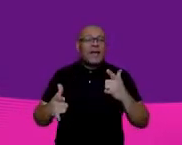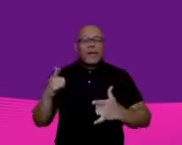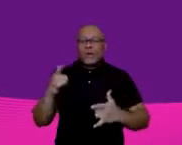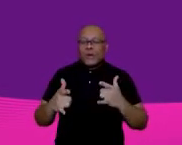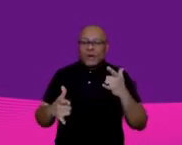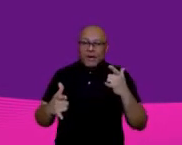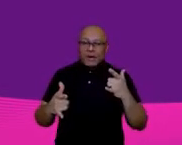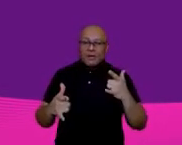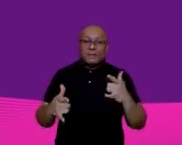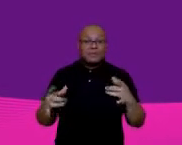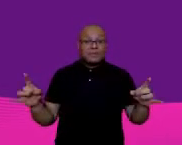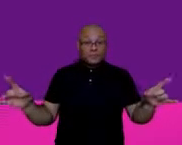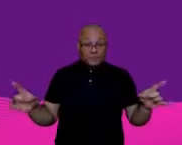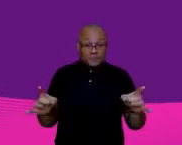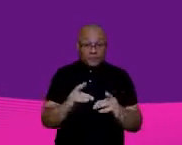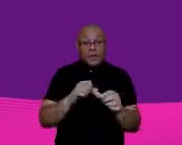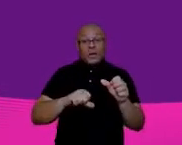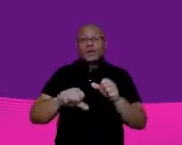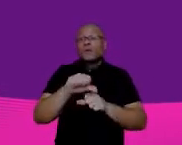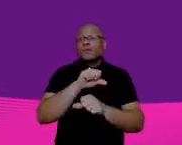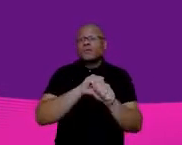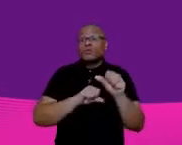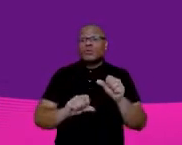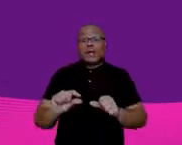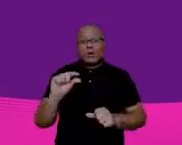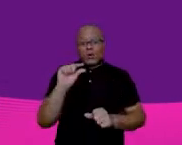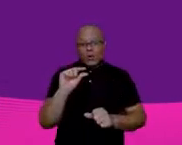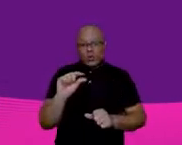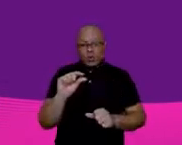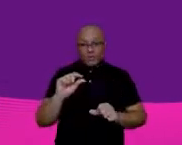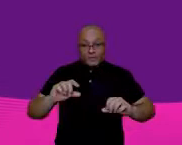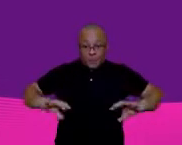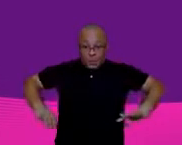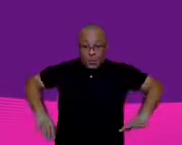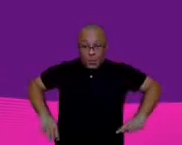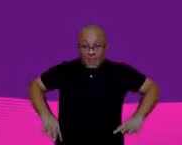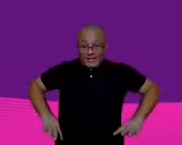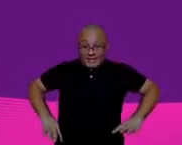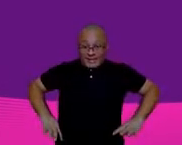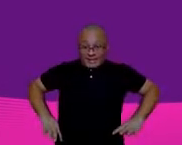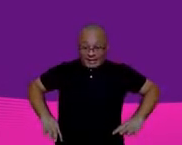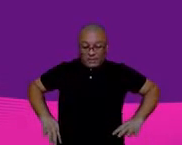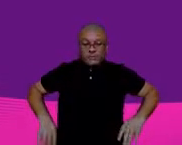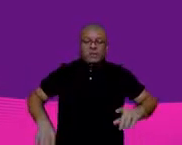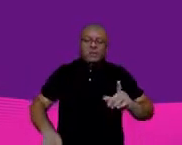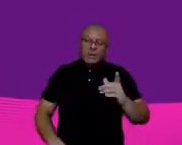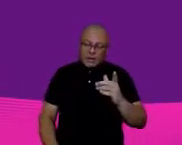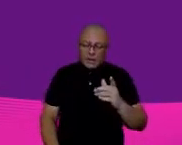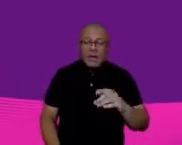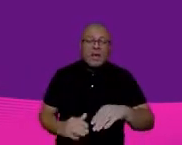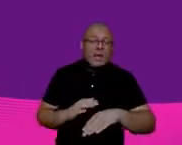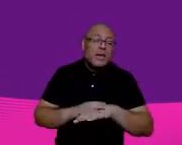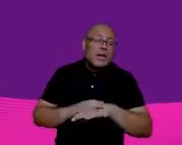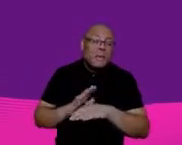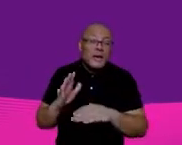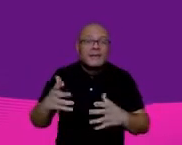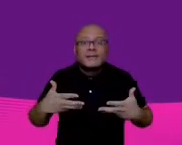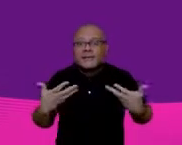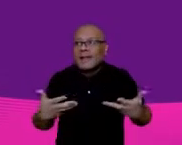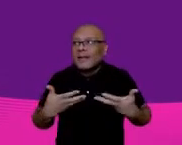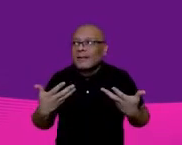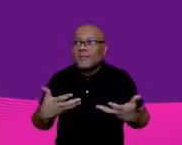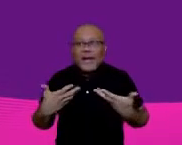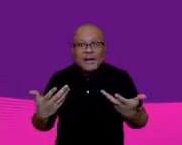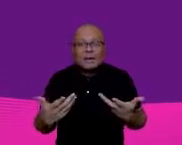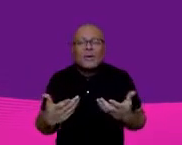isso, vamos mudar aqui um pouquinho. O quadril, na verdade, é um pouquinho até mais empolgante para mim. Nós podemos fazer